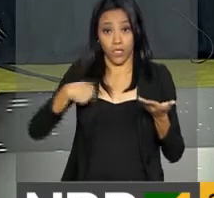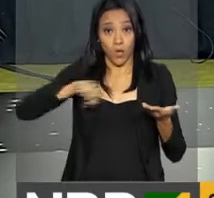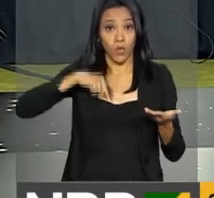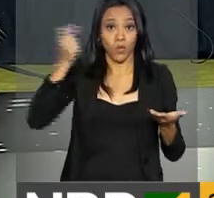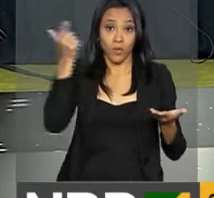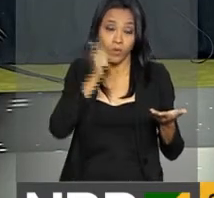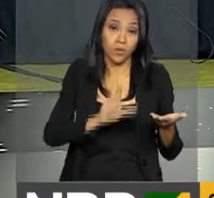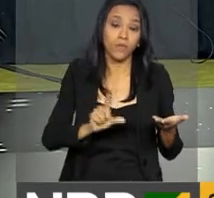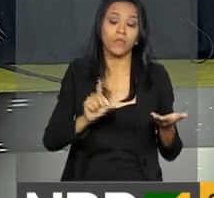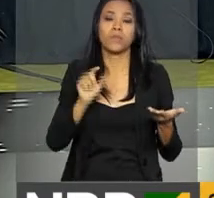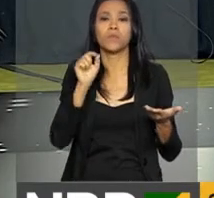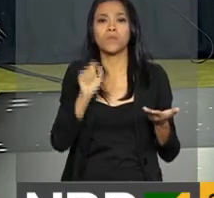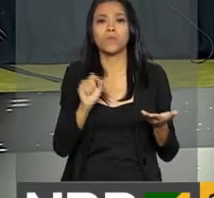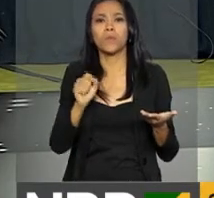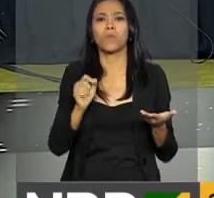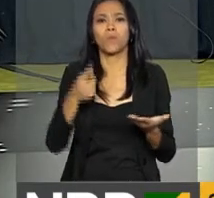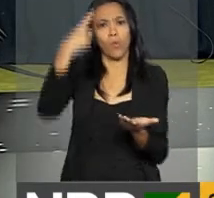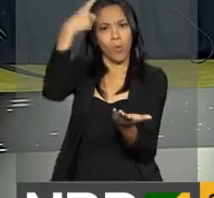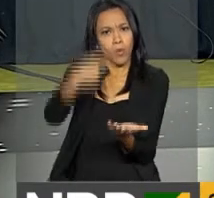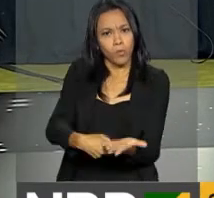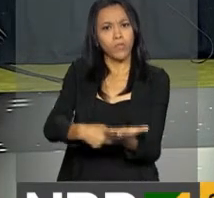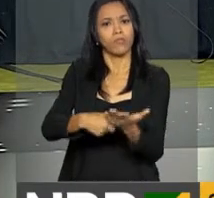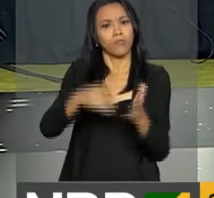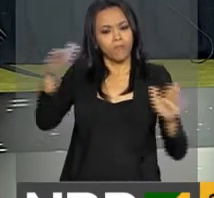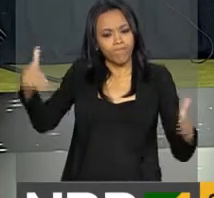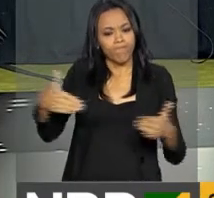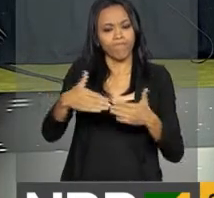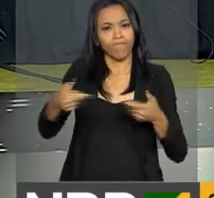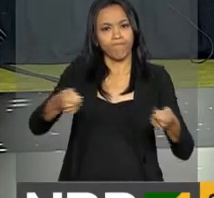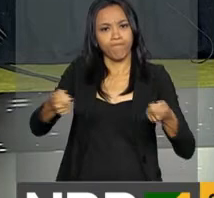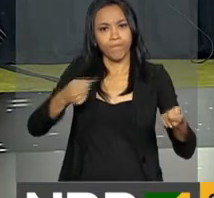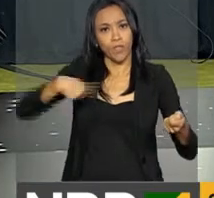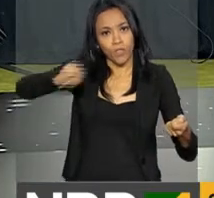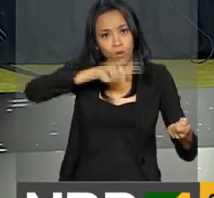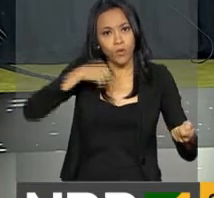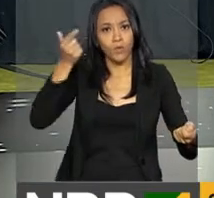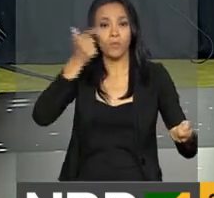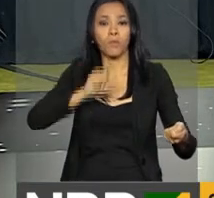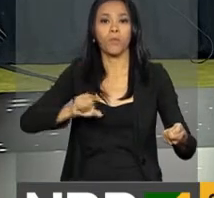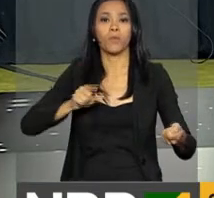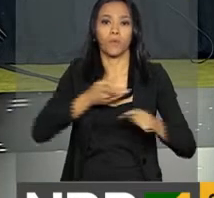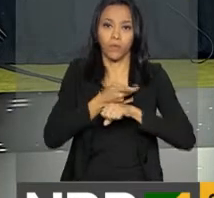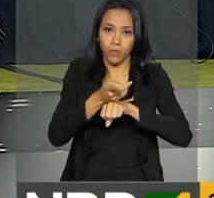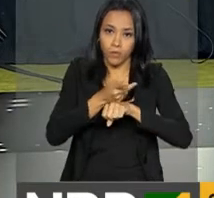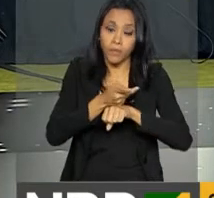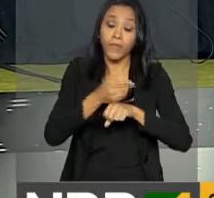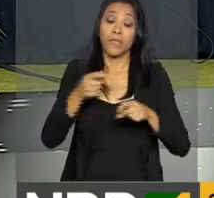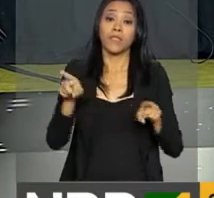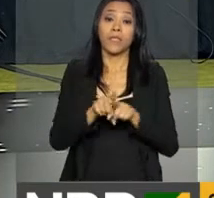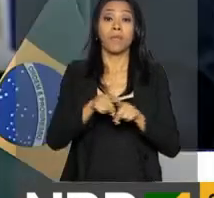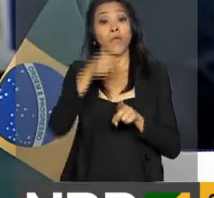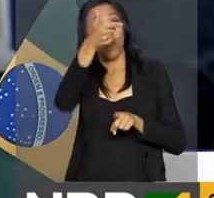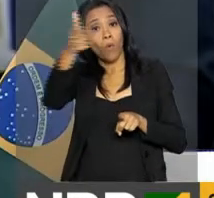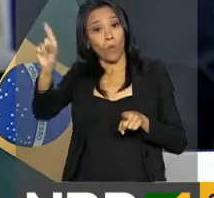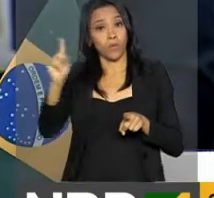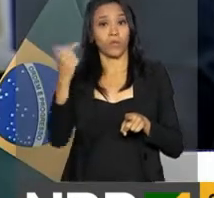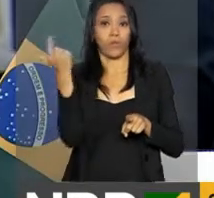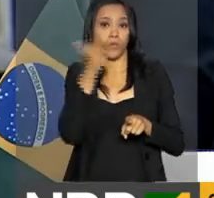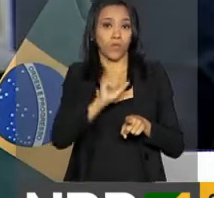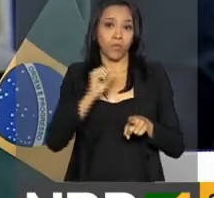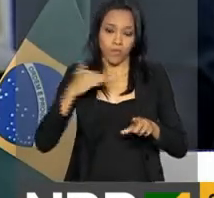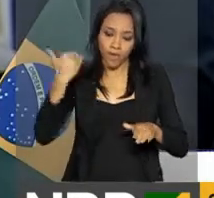acordo abrangente e equilibrado que todos buscamos. Em paralelo, temos avançado